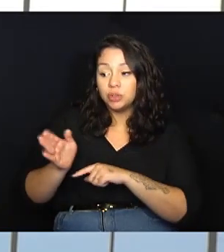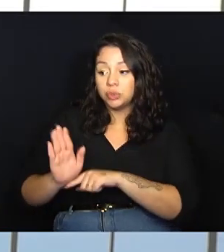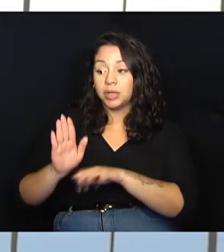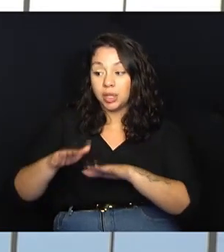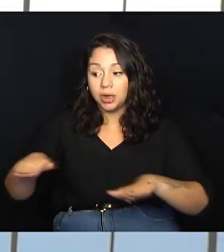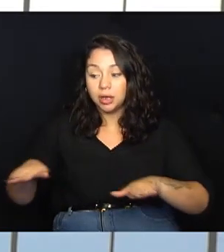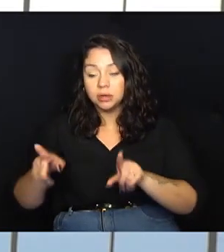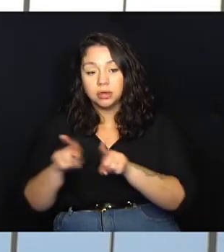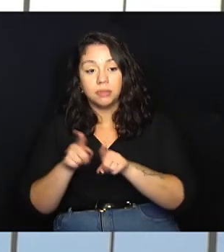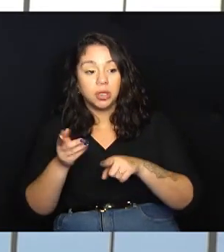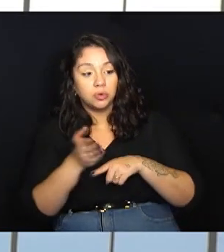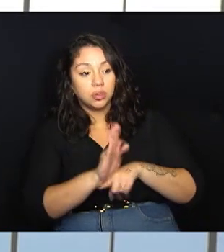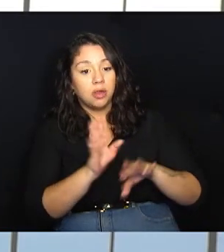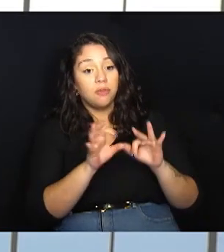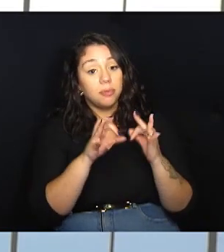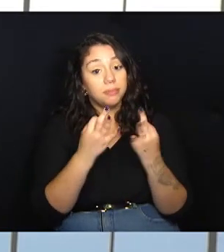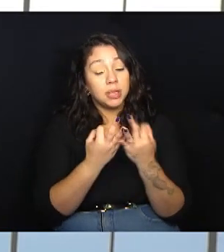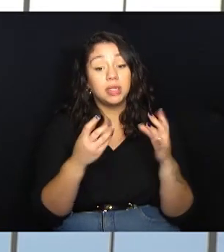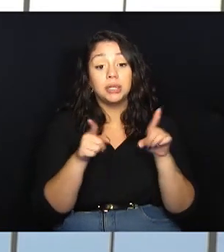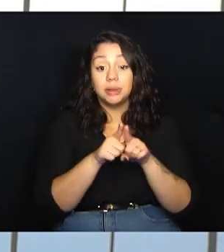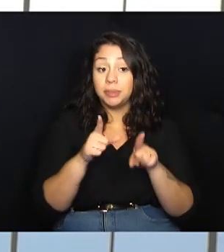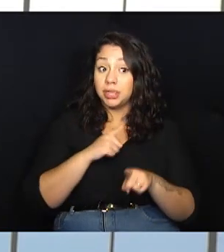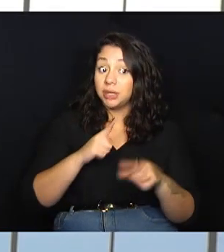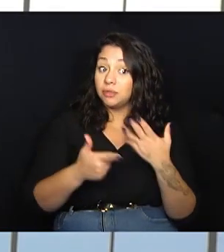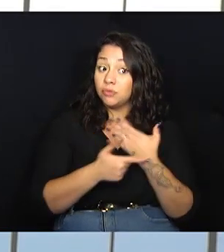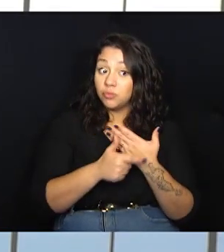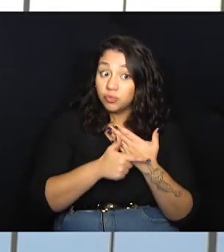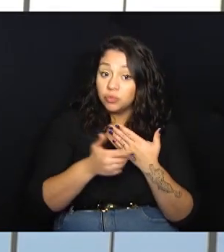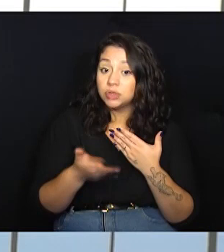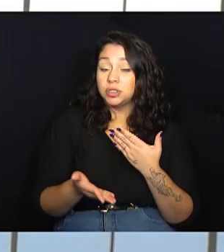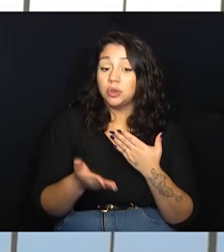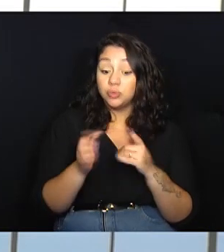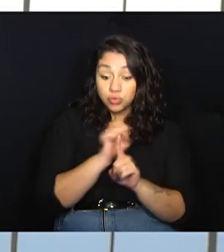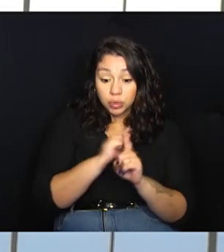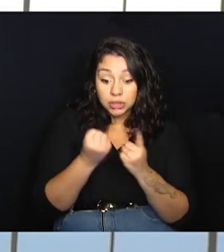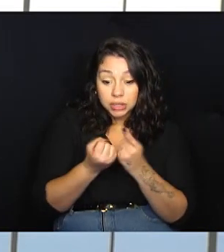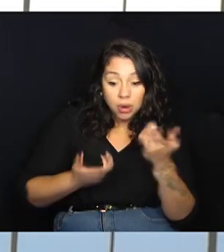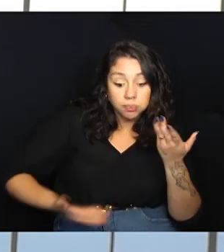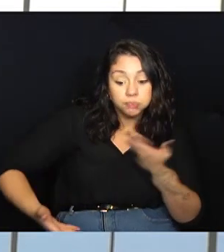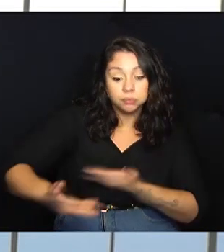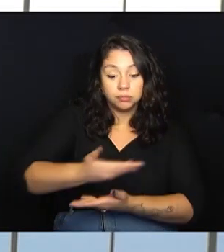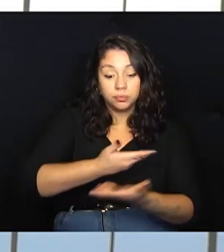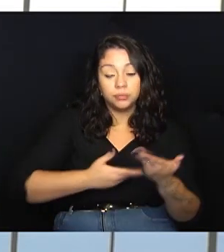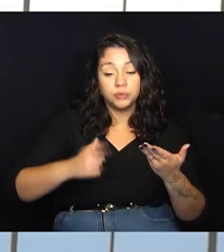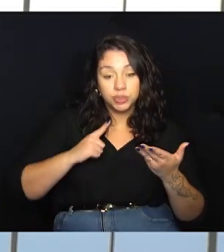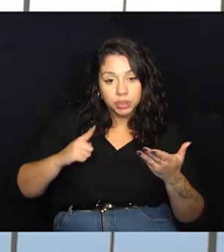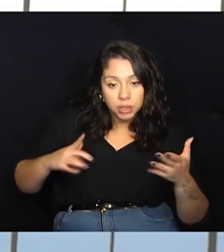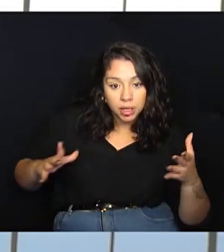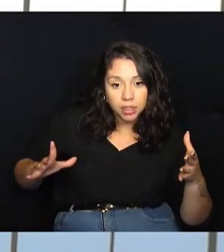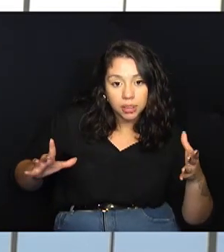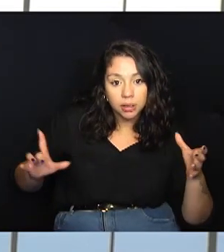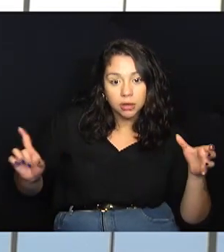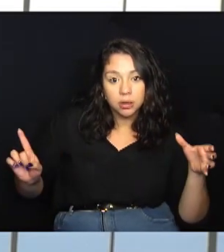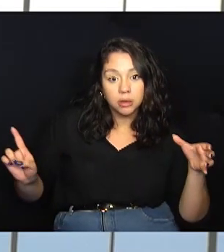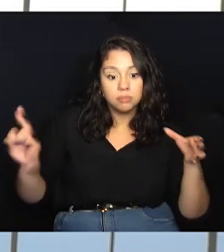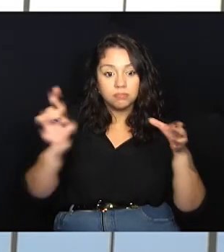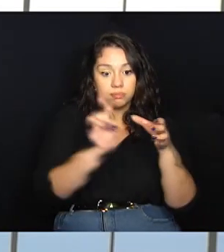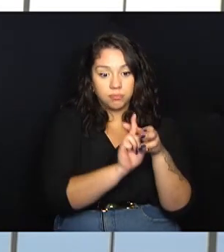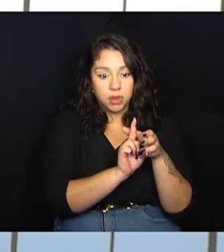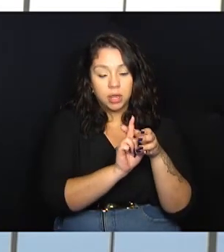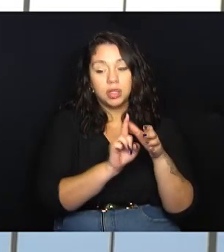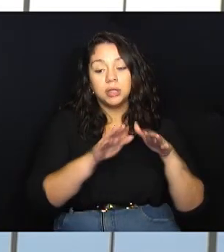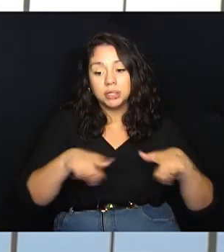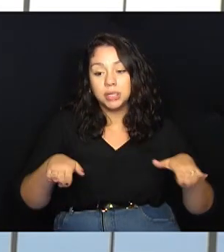que ela pode também ter esse papel, né, social de fazer a integração novamente dessa criança,